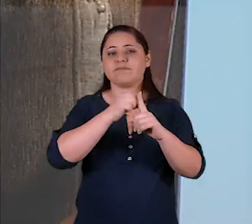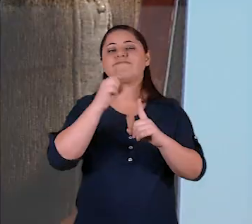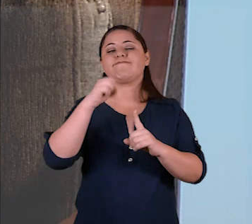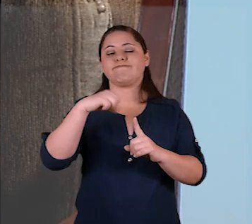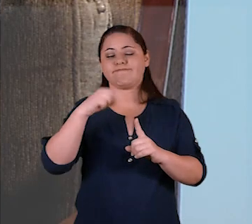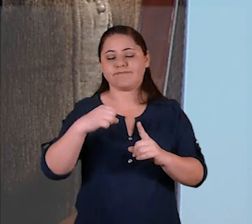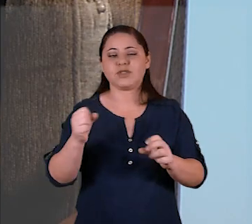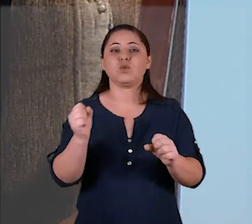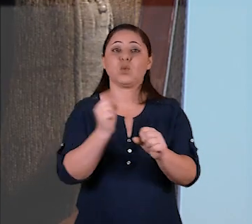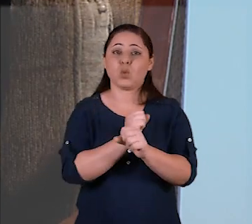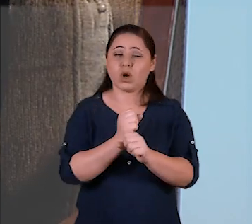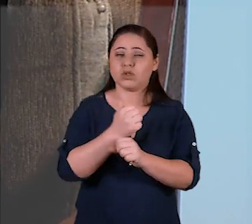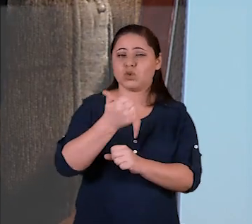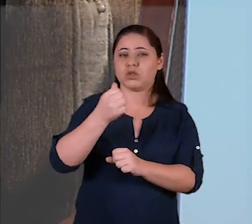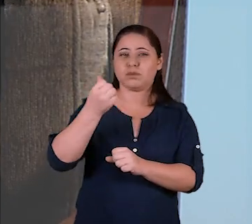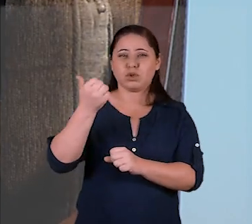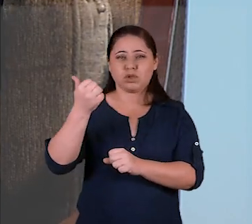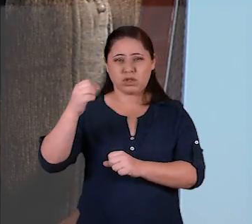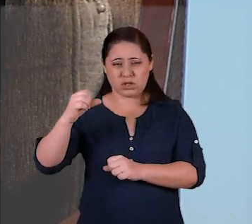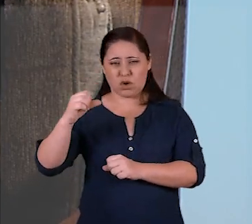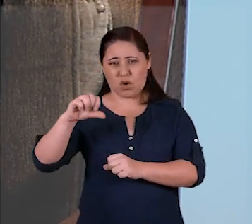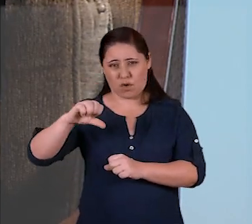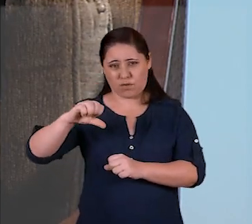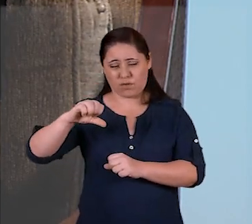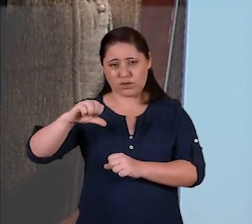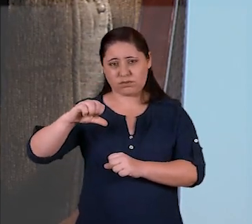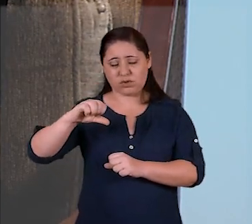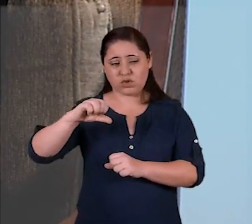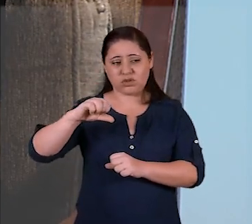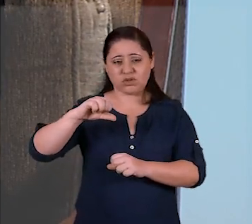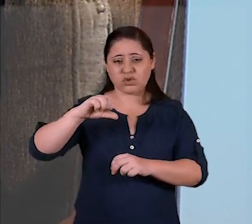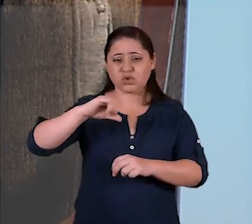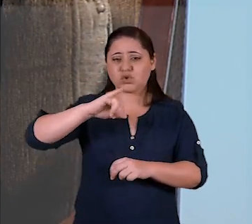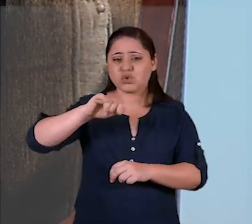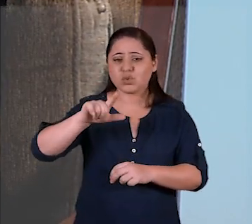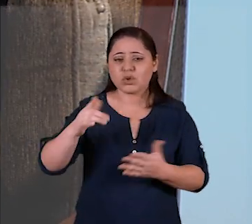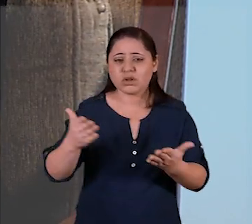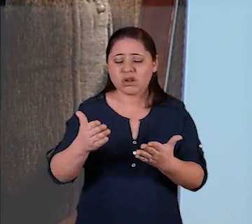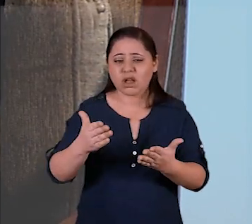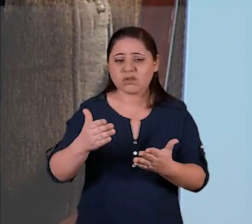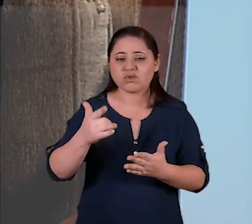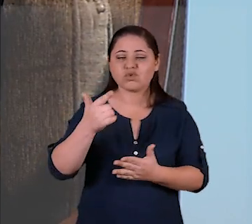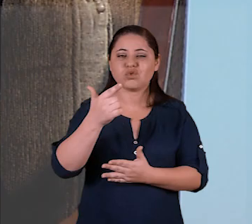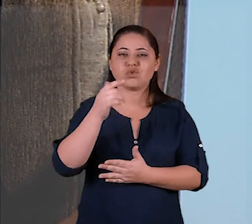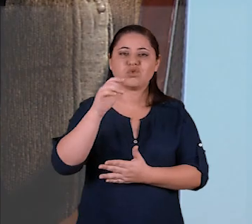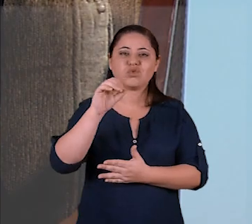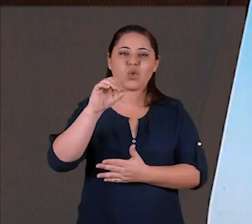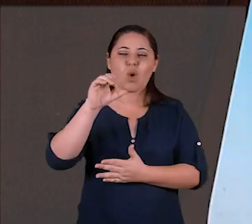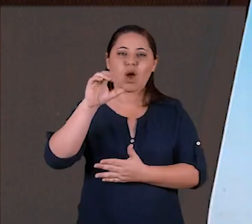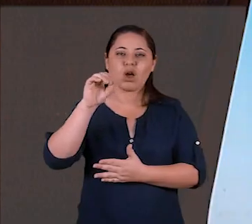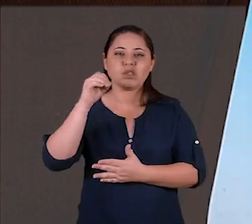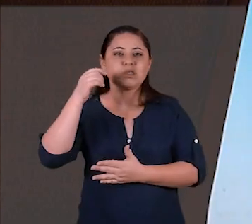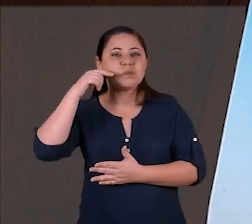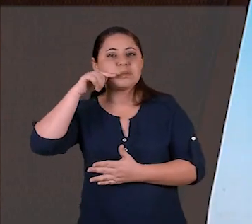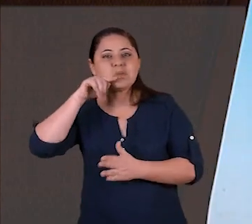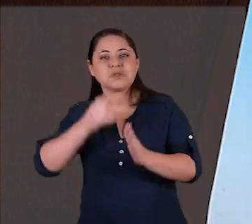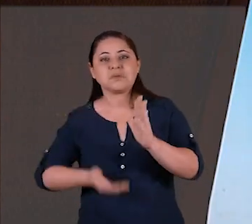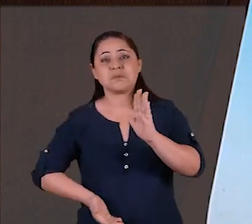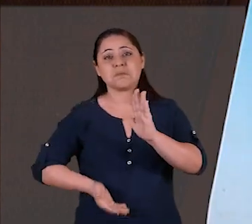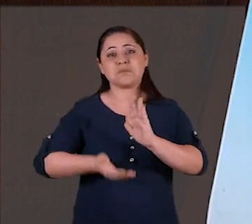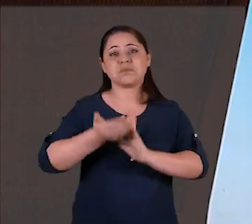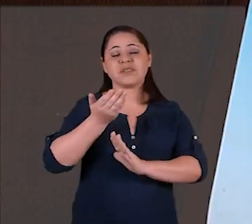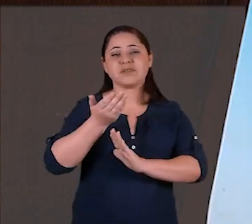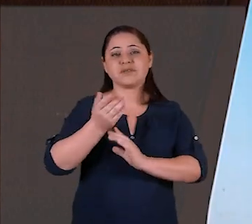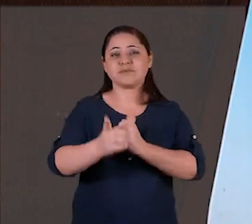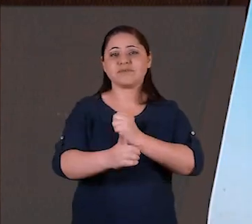só nesse ano agora, 2019, nós estamos, em julho, o NUDEM já fez mais de 2.000 atendimentos. Só de casos de violência? Só